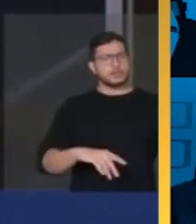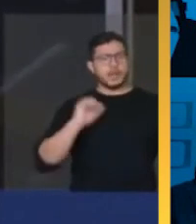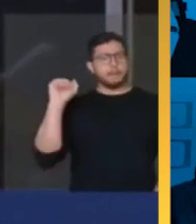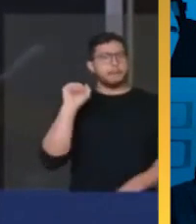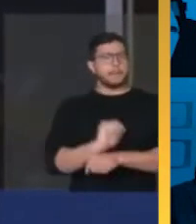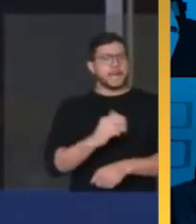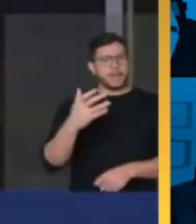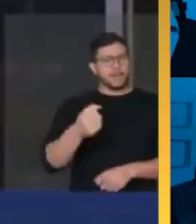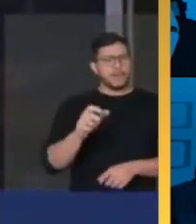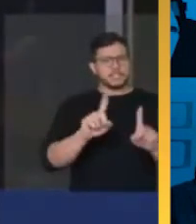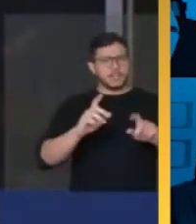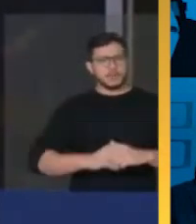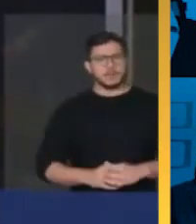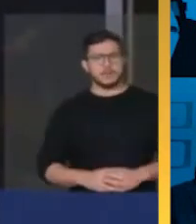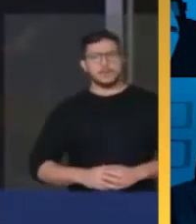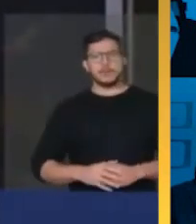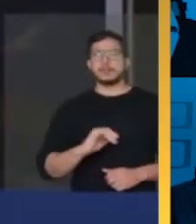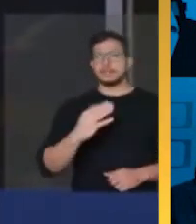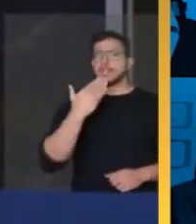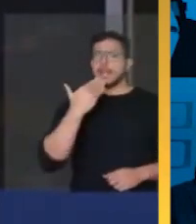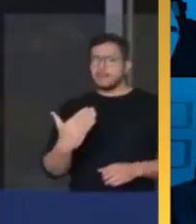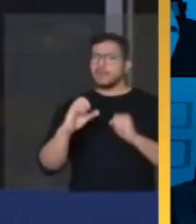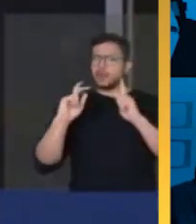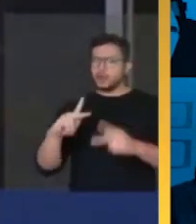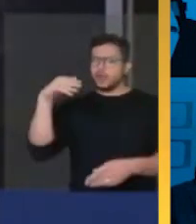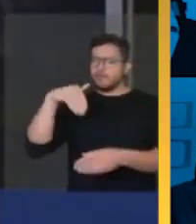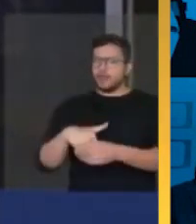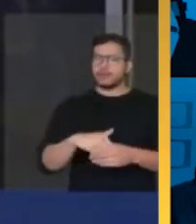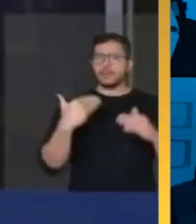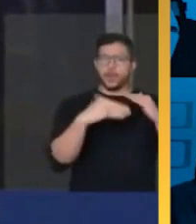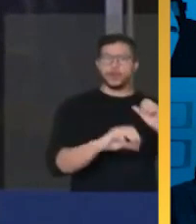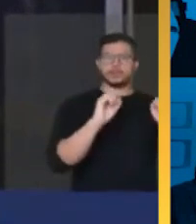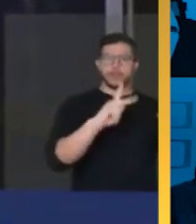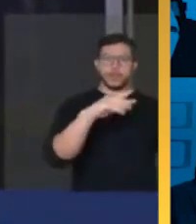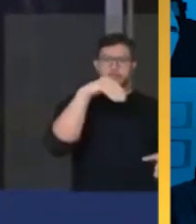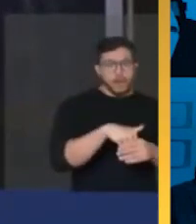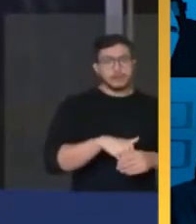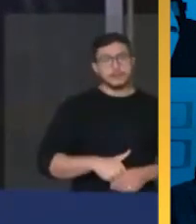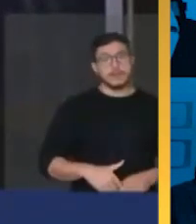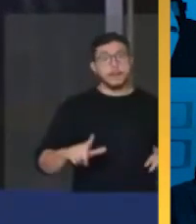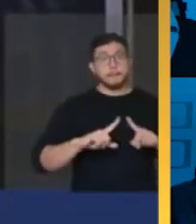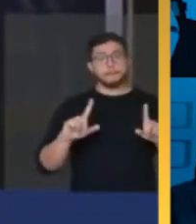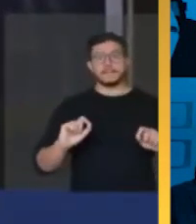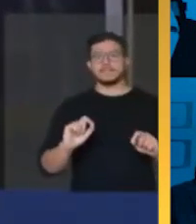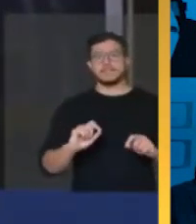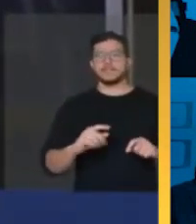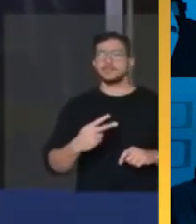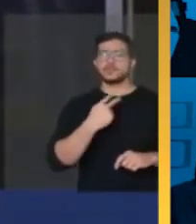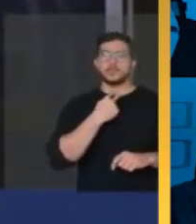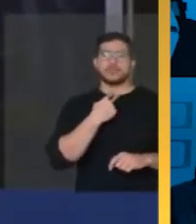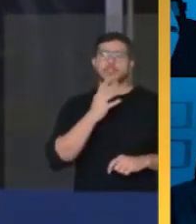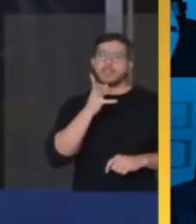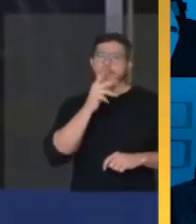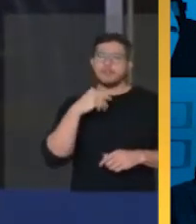a covardia nessa casa. É a favor? Vote a favor. É contra? Vote contra. Mas não fique